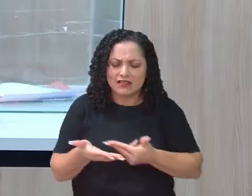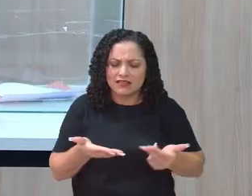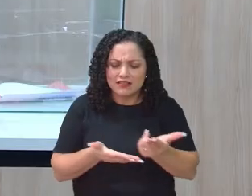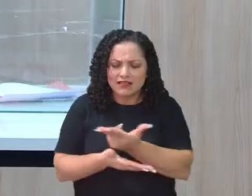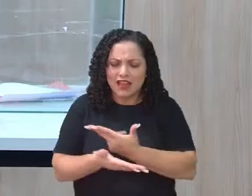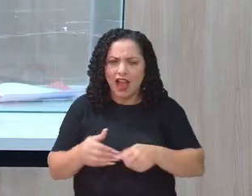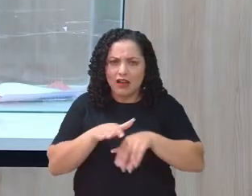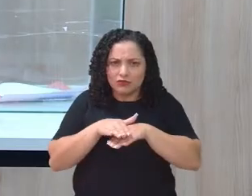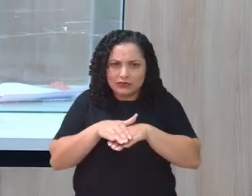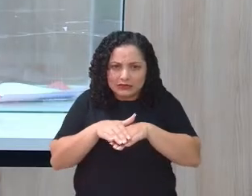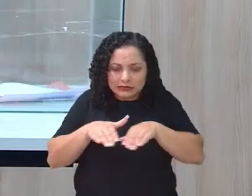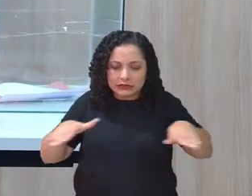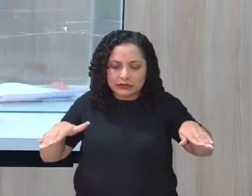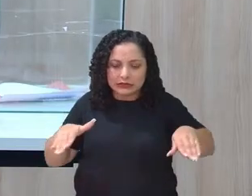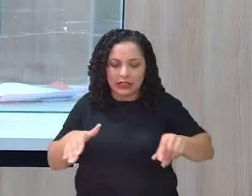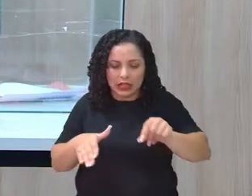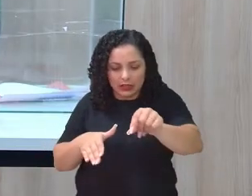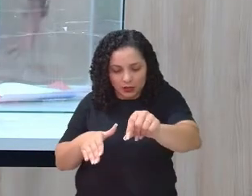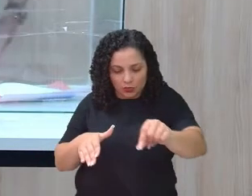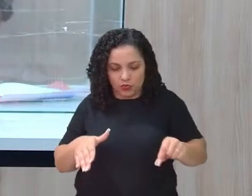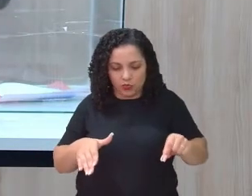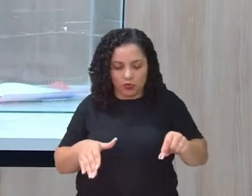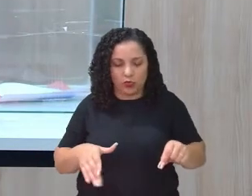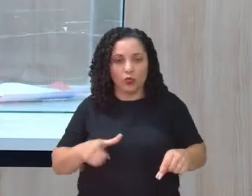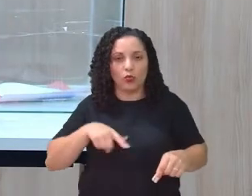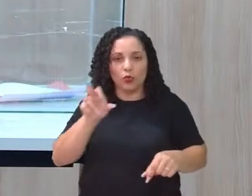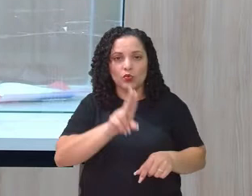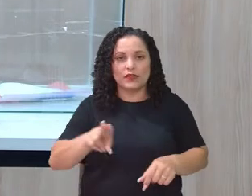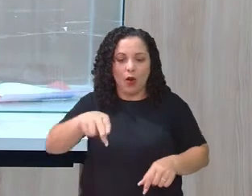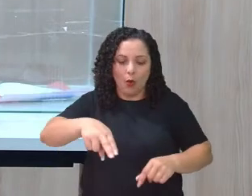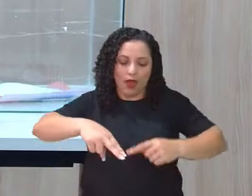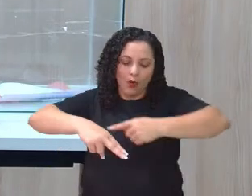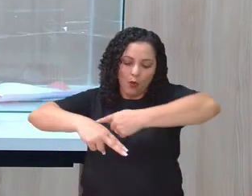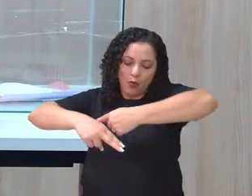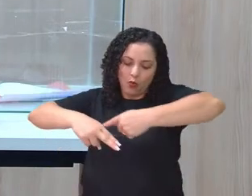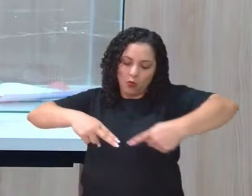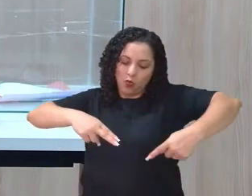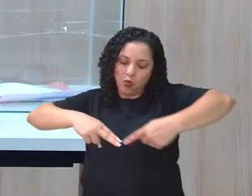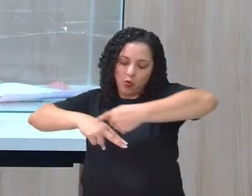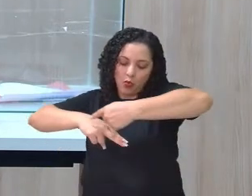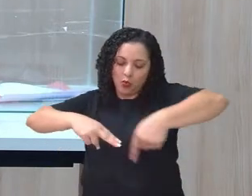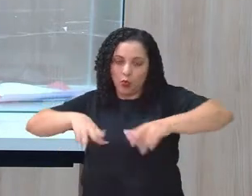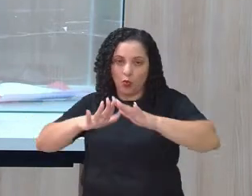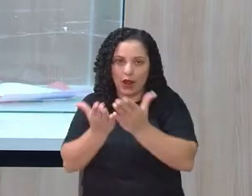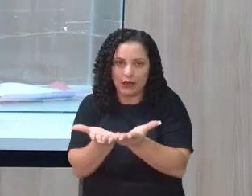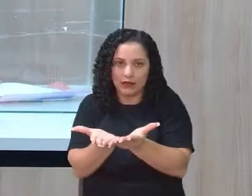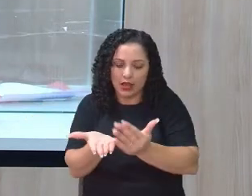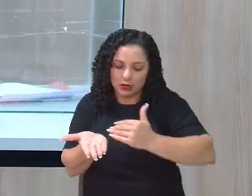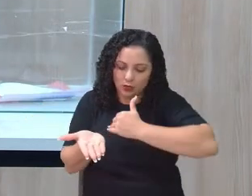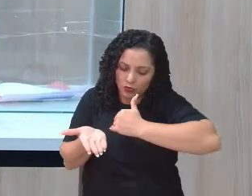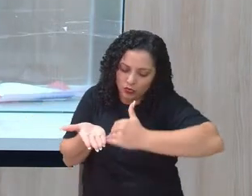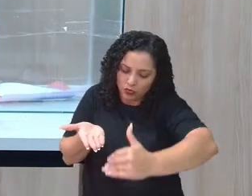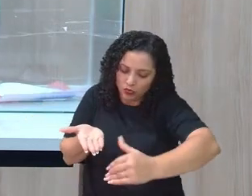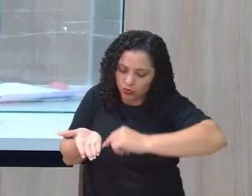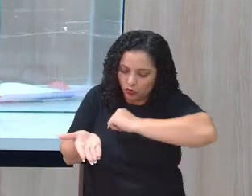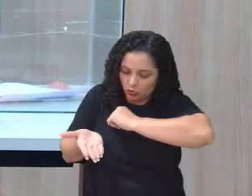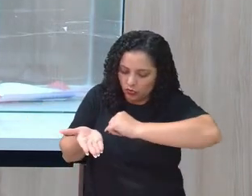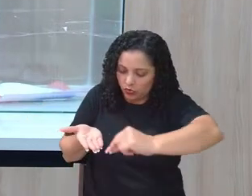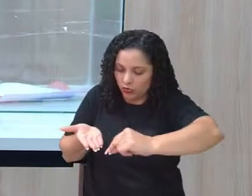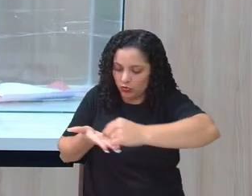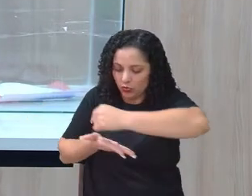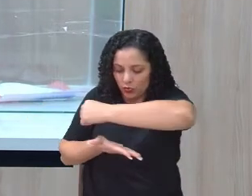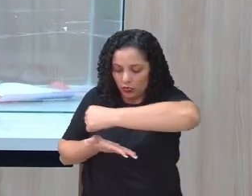forma reta, certo? Pegando uma régua ou pegando um livro, um caderno para ter aí como base, você